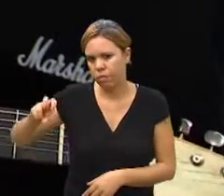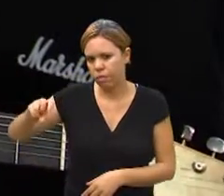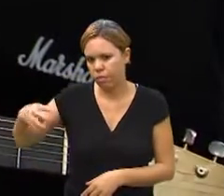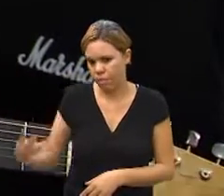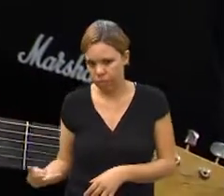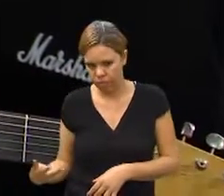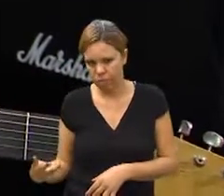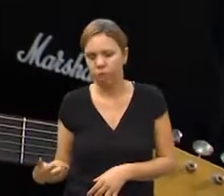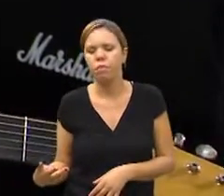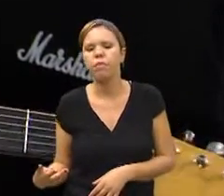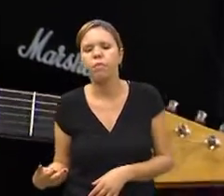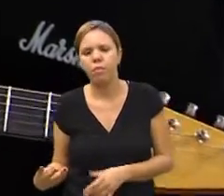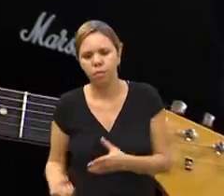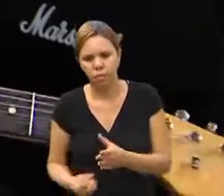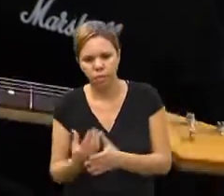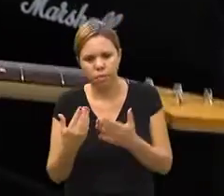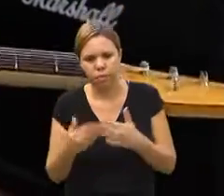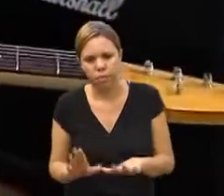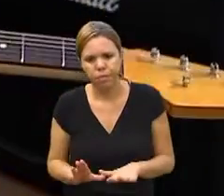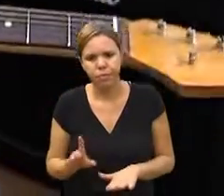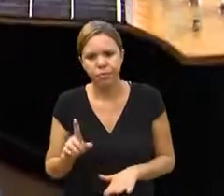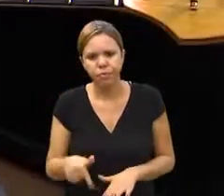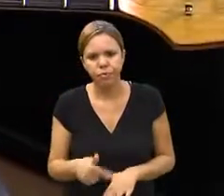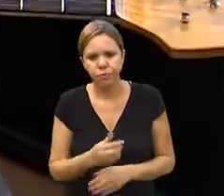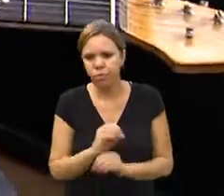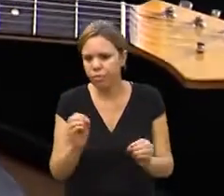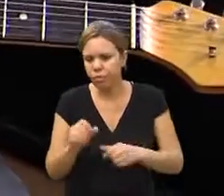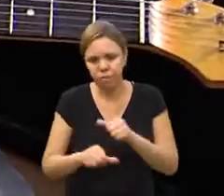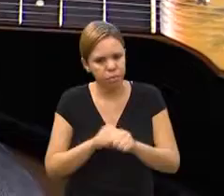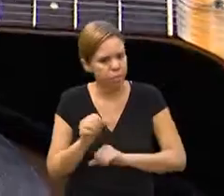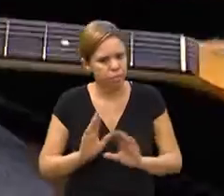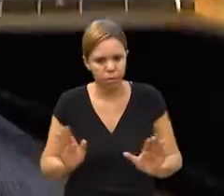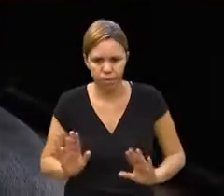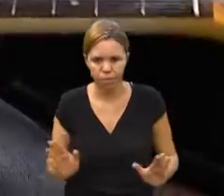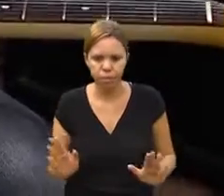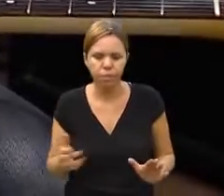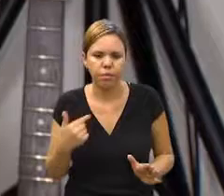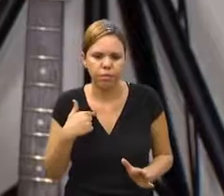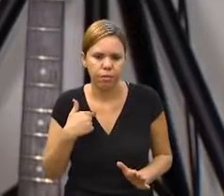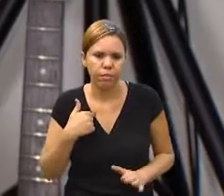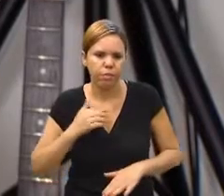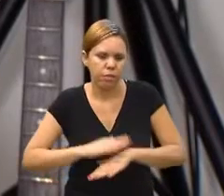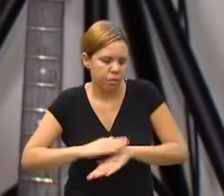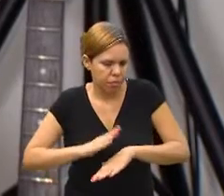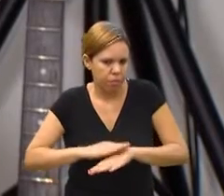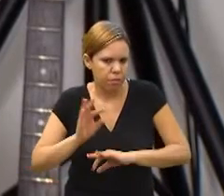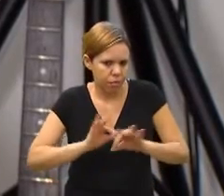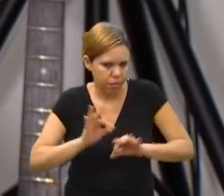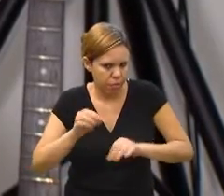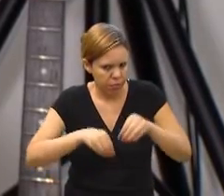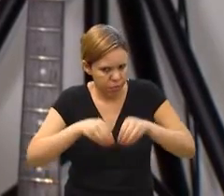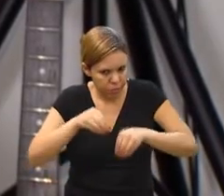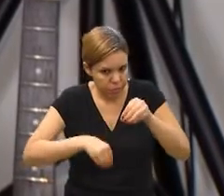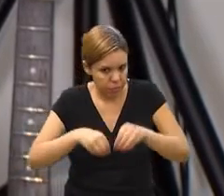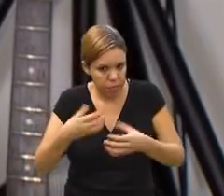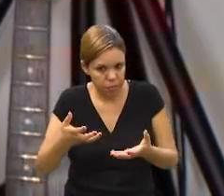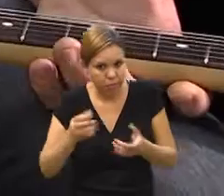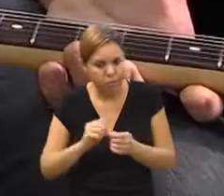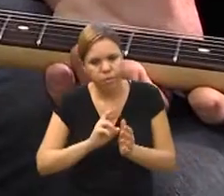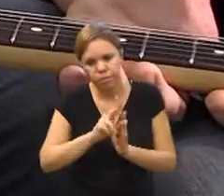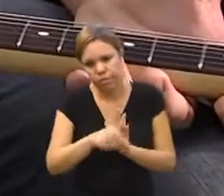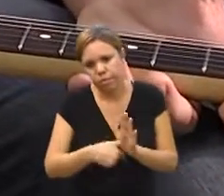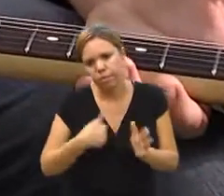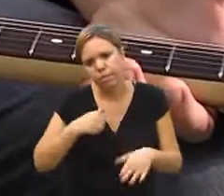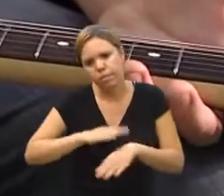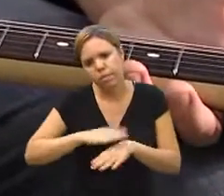1954 que ela foi lançada. Basicamente sem muitas alterações, né? Essa daqui é uma guitarra que eu mesmo montei. E eu tenho várias